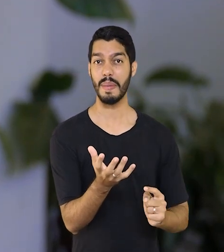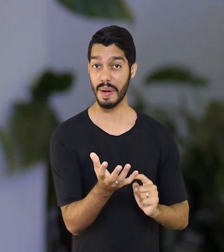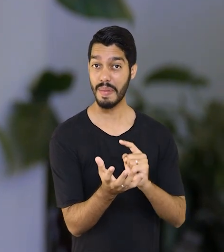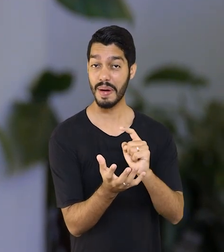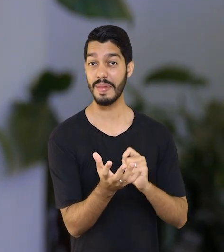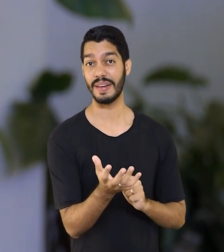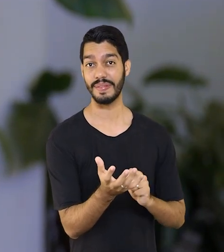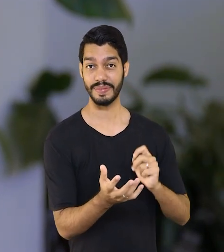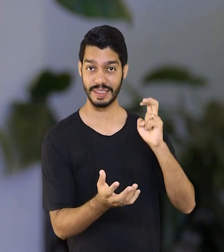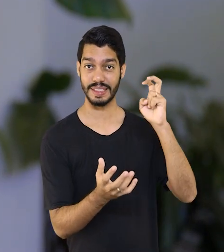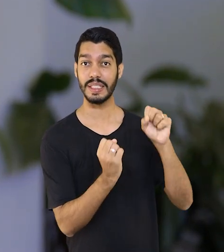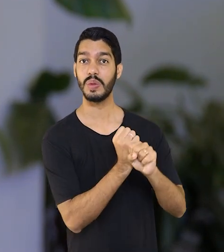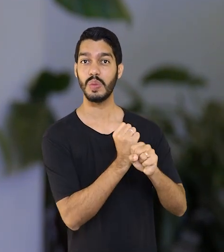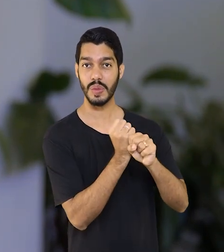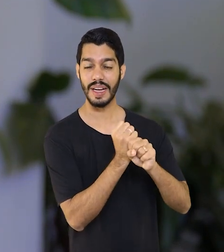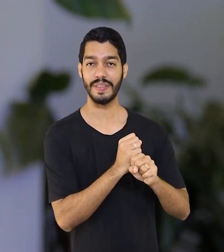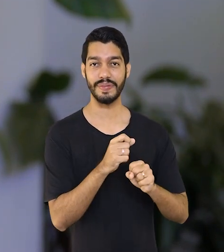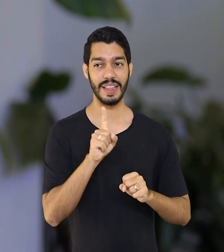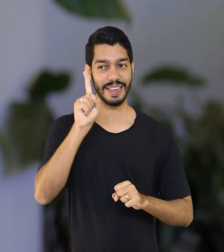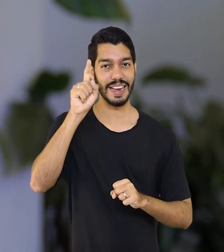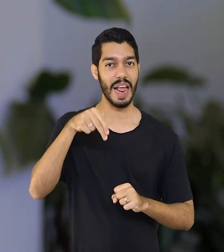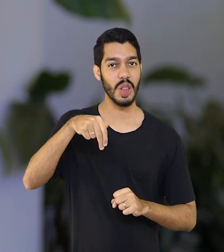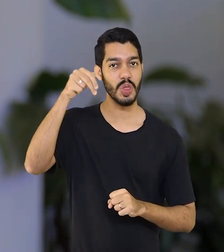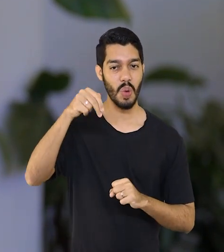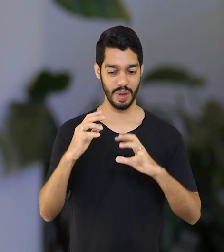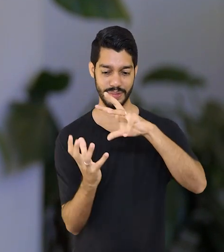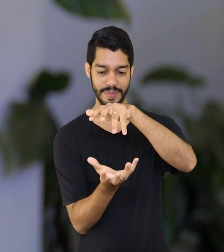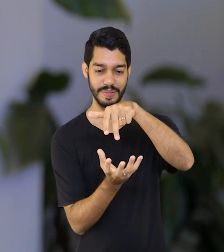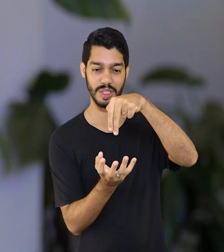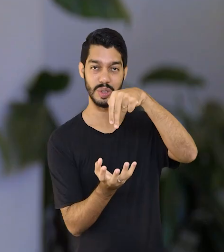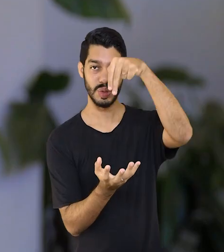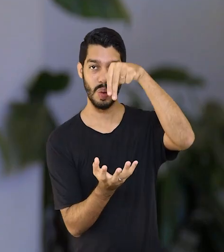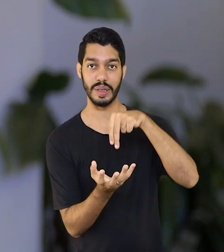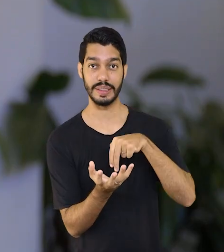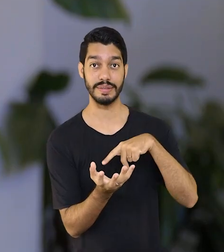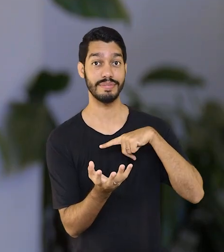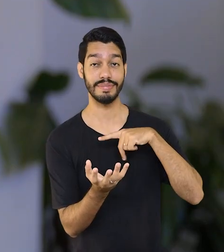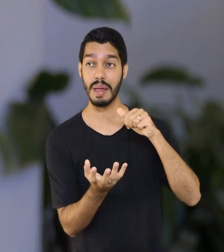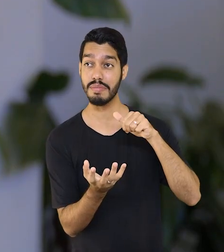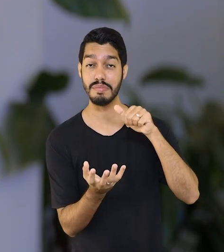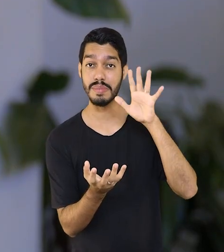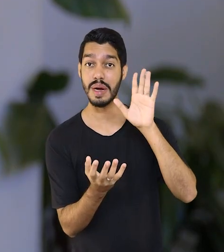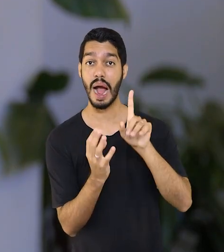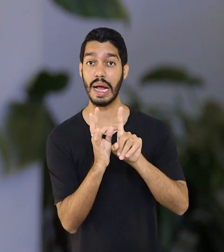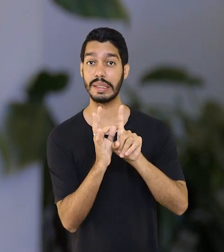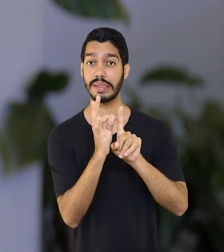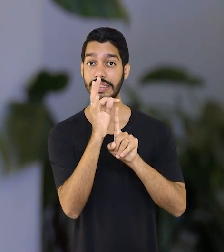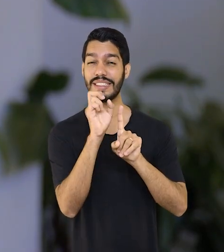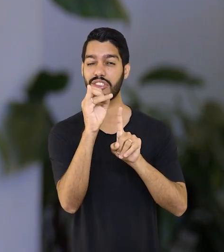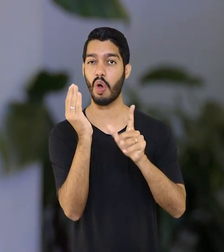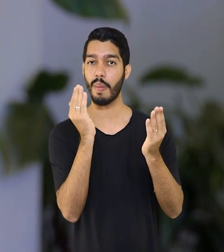Nesses 5 anos, a temperatura do Atlântico Norte foi a mais elevada dos últimos 180